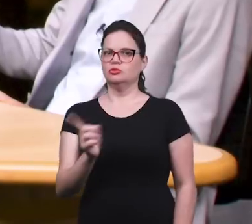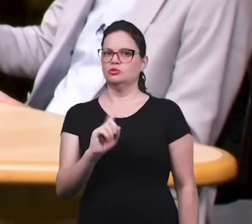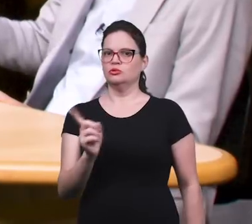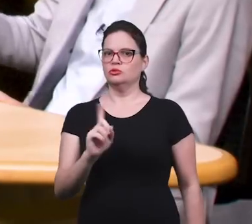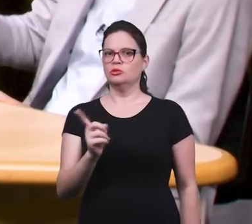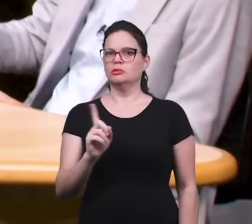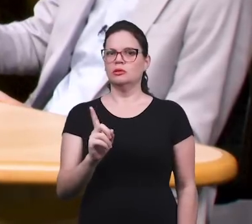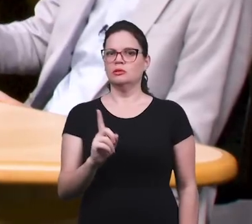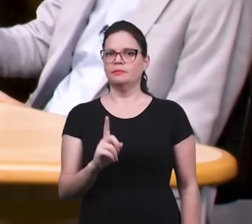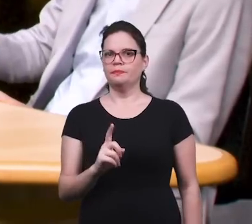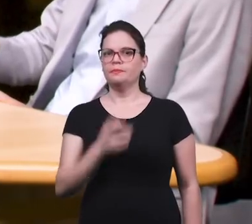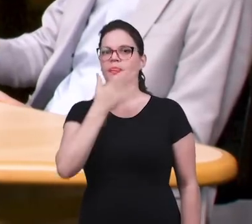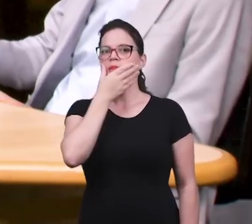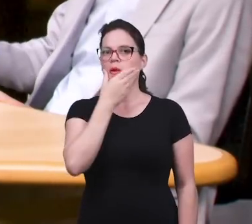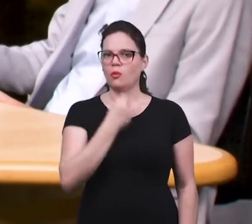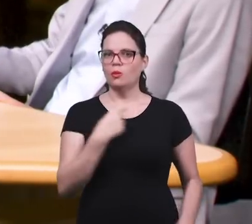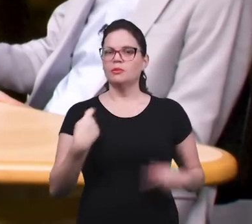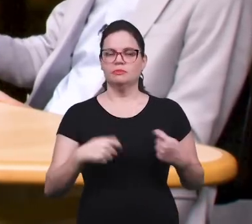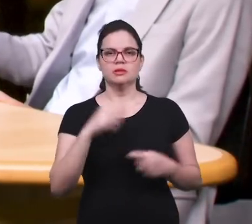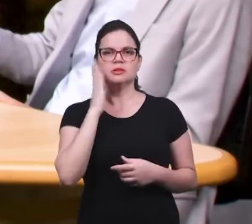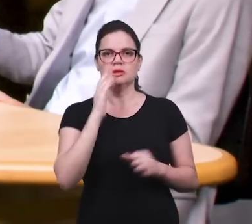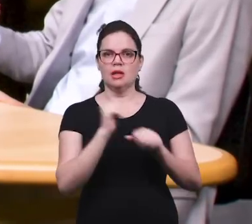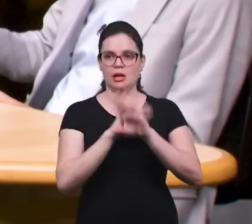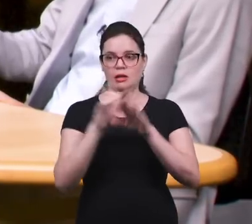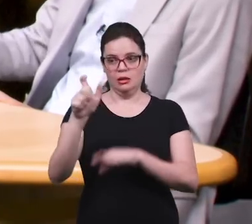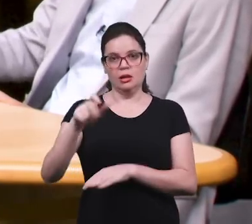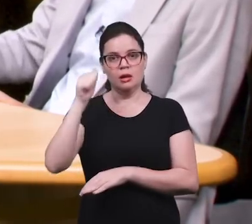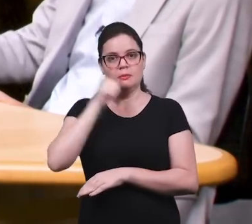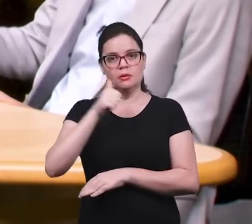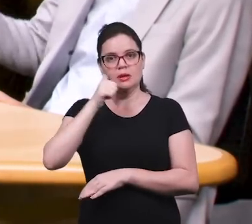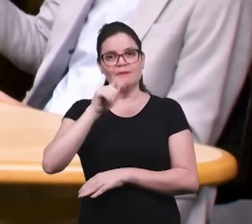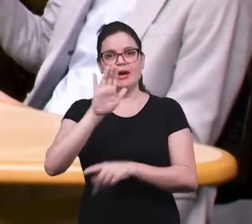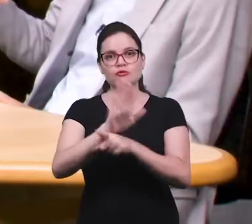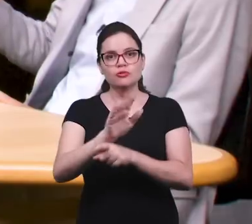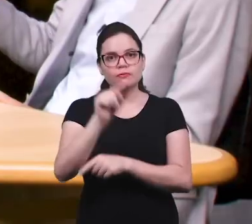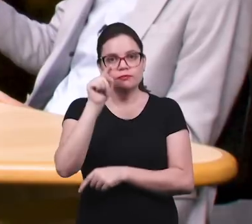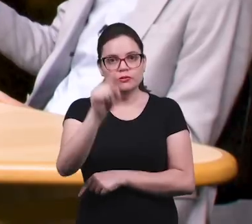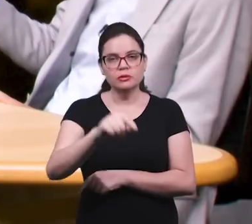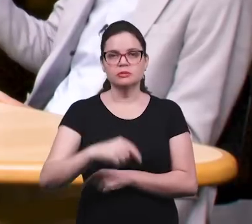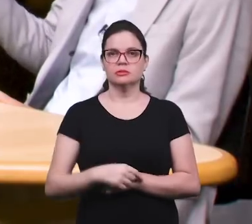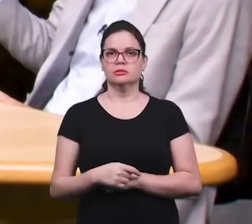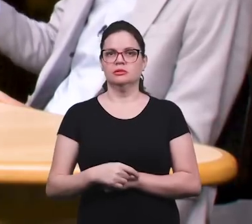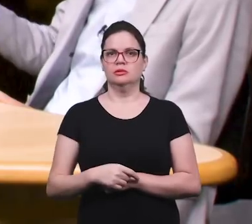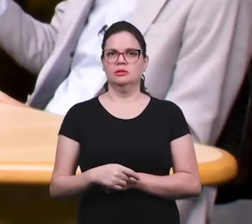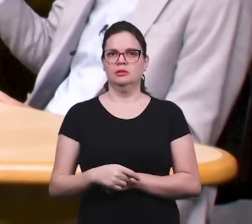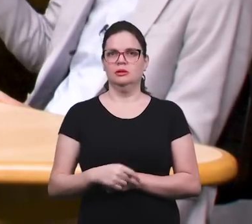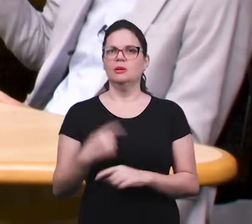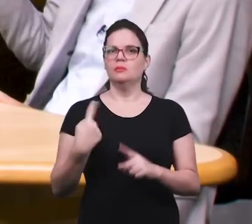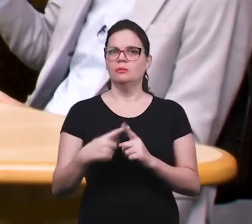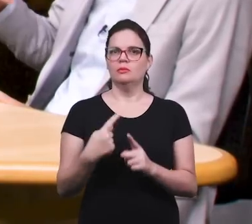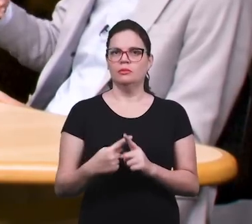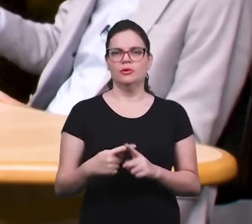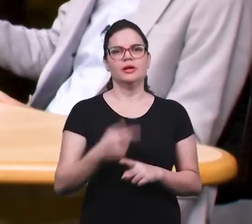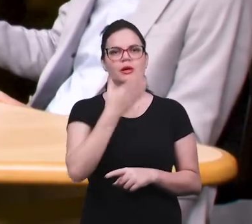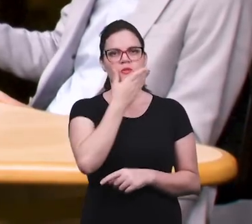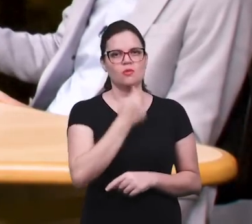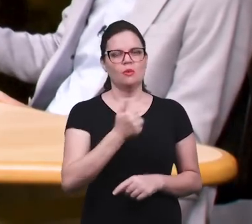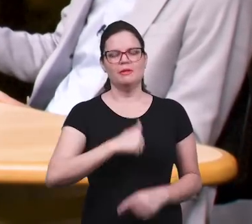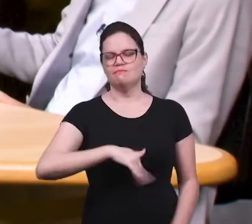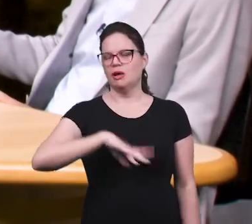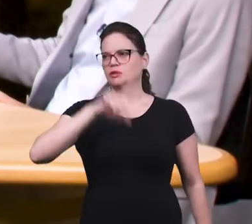Submissão é que ela vai te ajudar. Vai ajudar. Né? E vai ser fundamental. O homem é o que eu acho que tem mais dificuldade em compreender